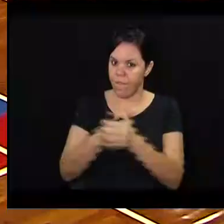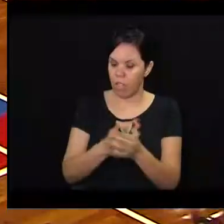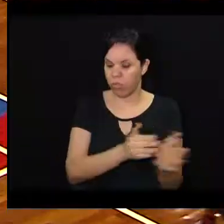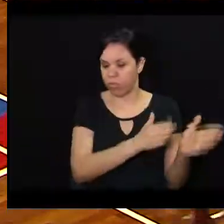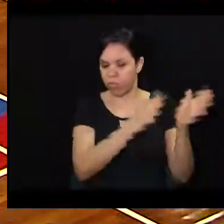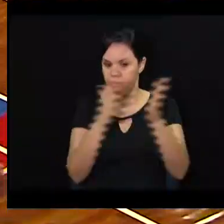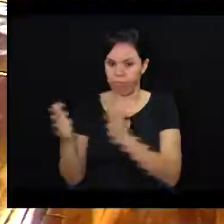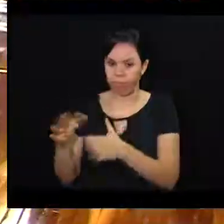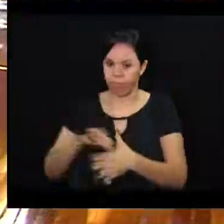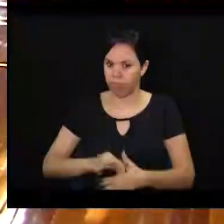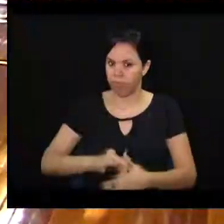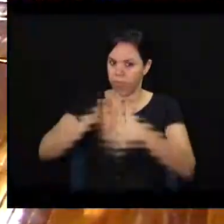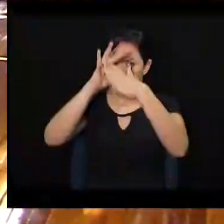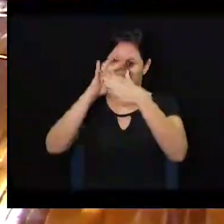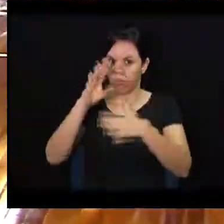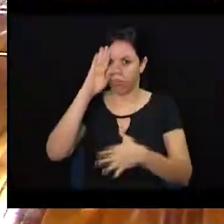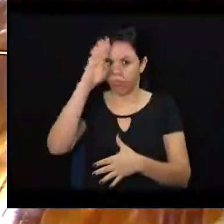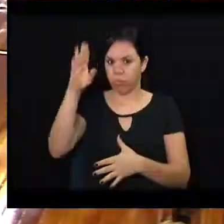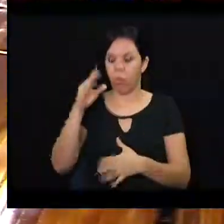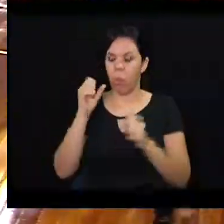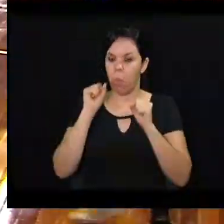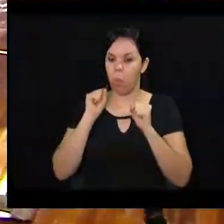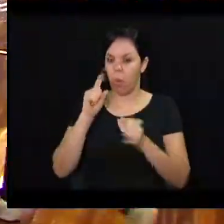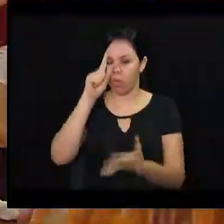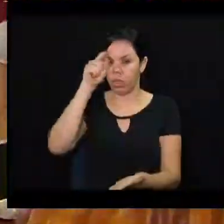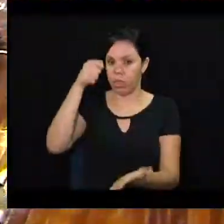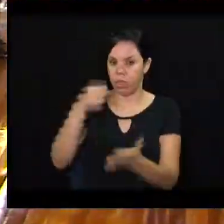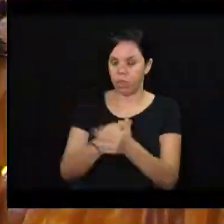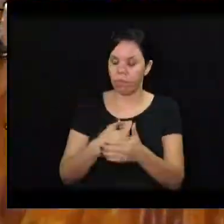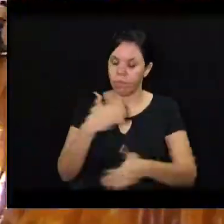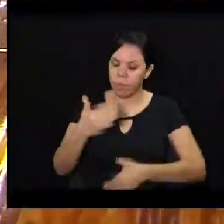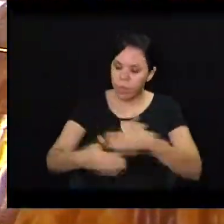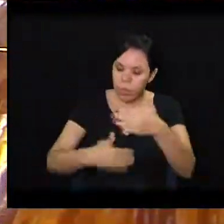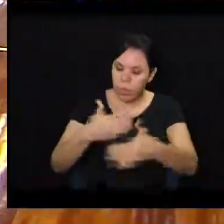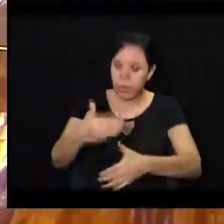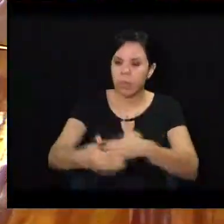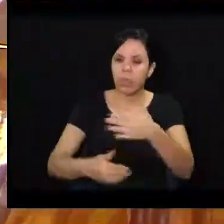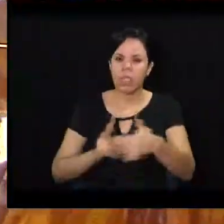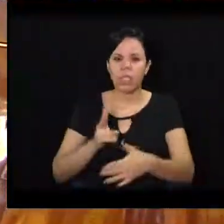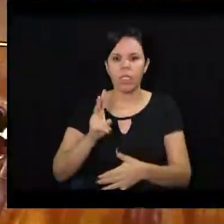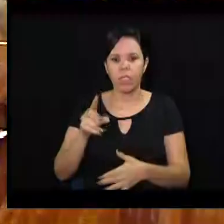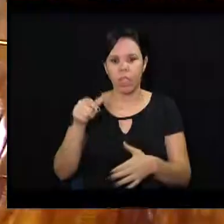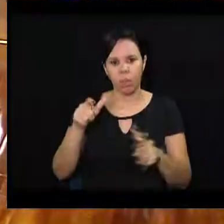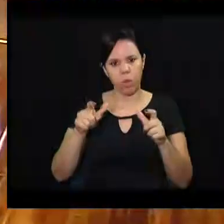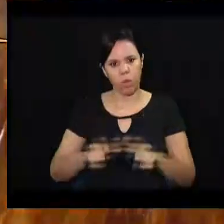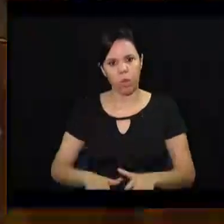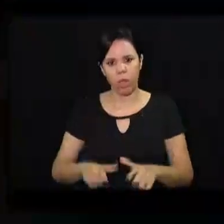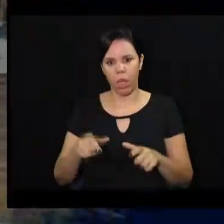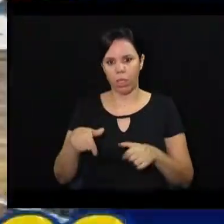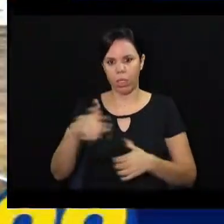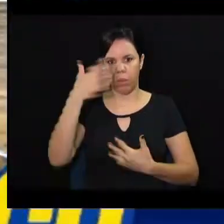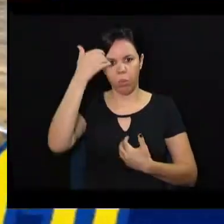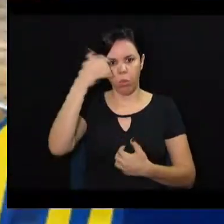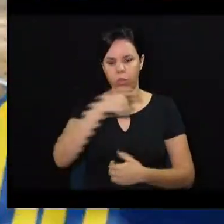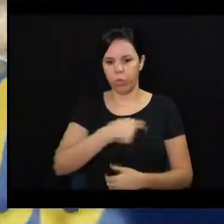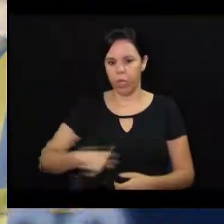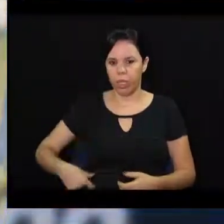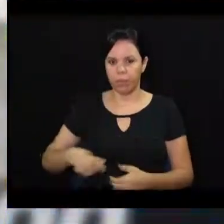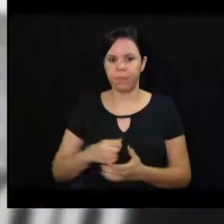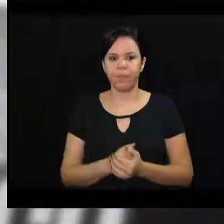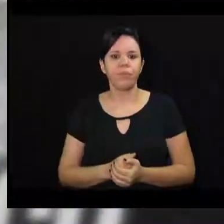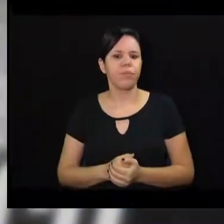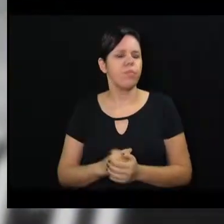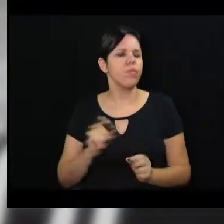com a liderança e poder decidir as demais fases sempre no ginásio Paineiras Ponte Preta. E o